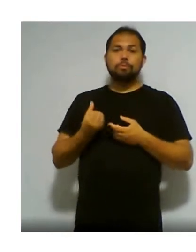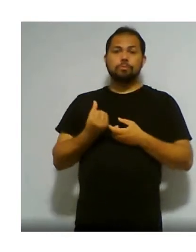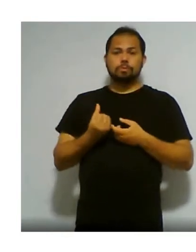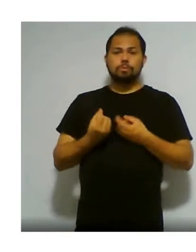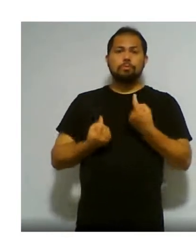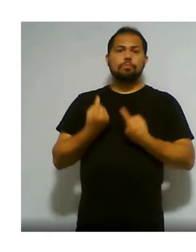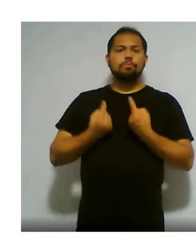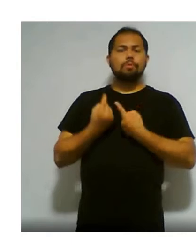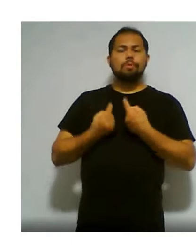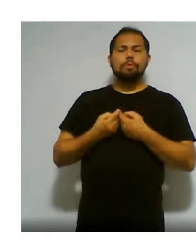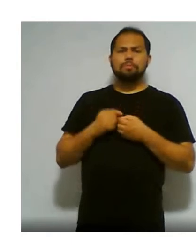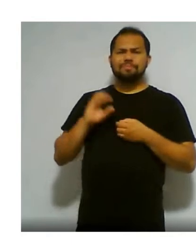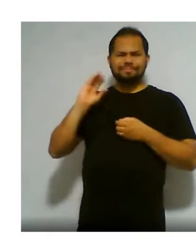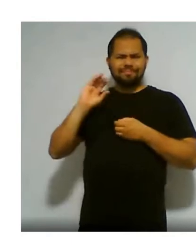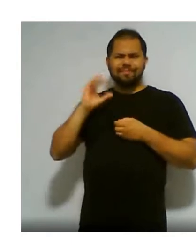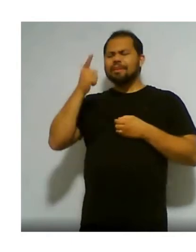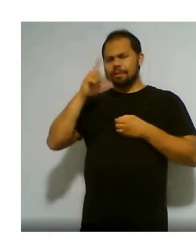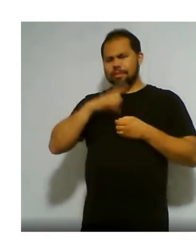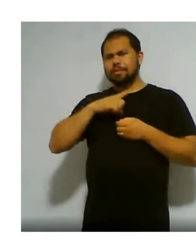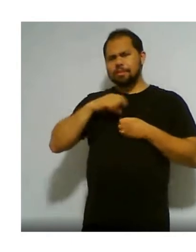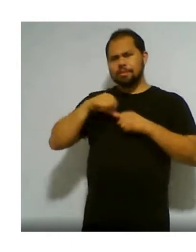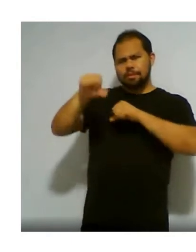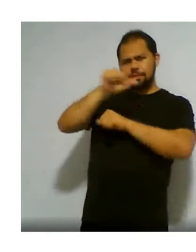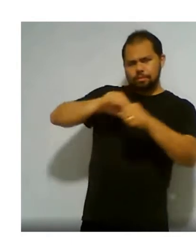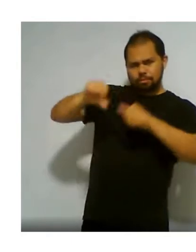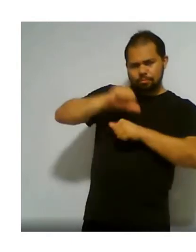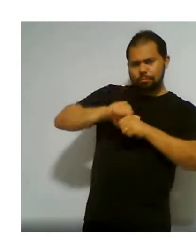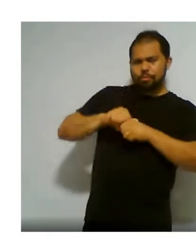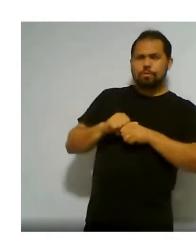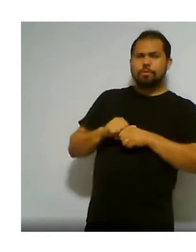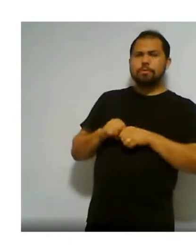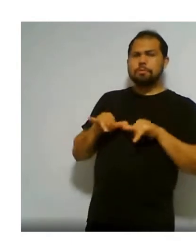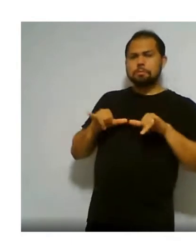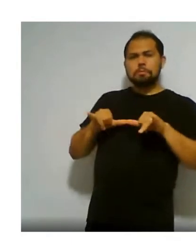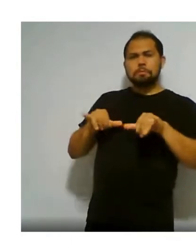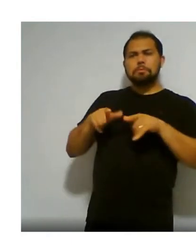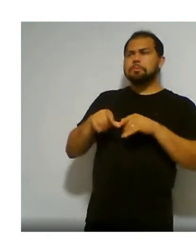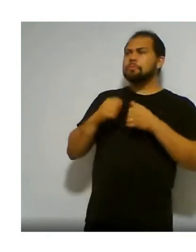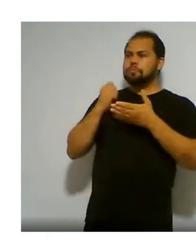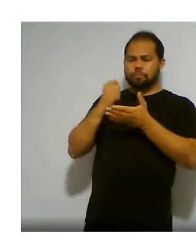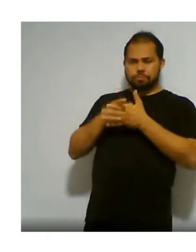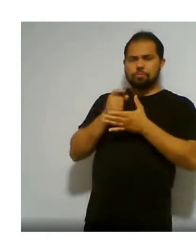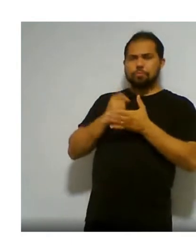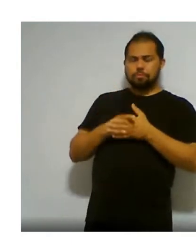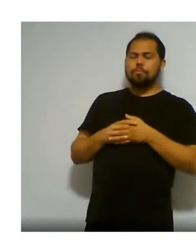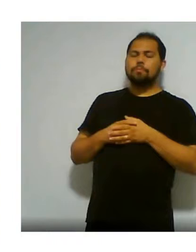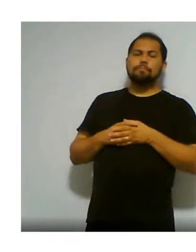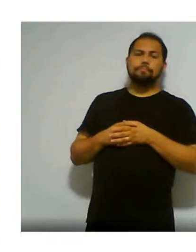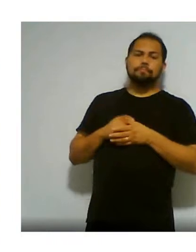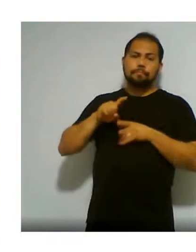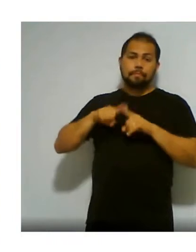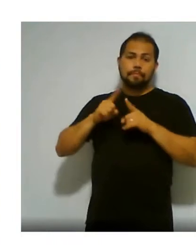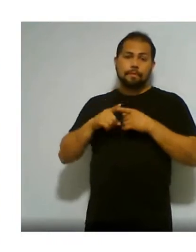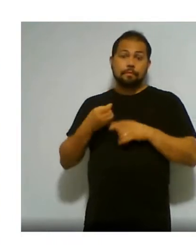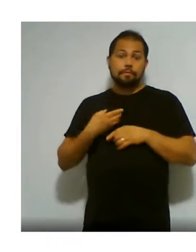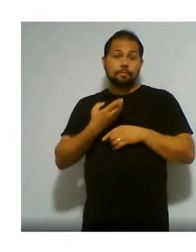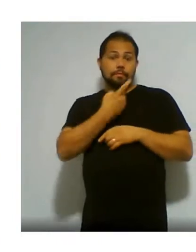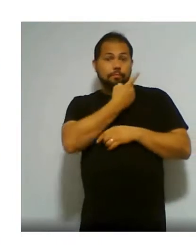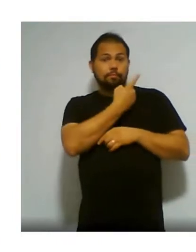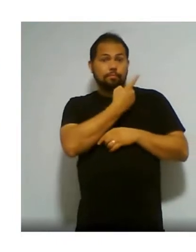conversores no mercado que vocês podem encontrar. Né? Se vocês perceberem aqui, é tudo 2 volts. Né? Então se você tiver um conversor desse aqui, 3 para